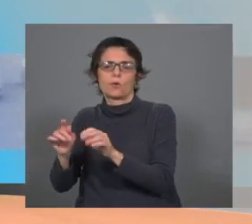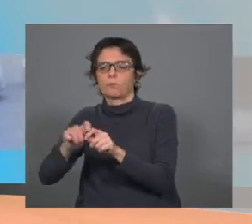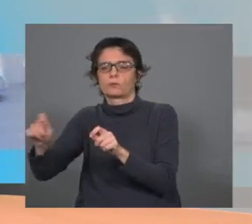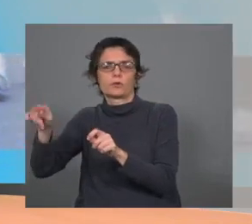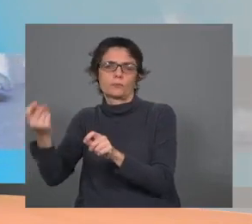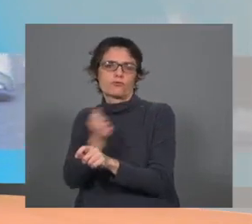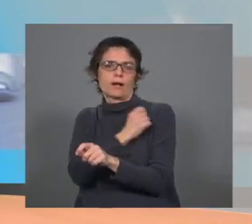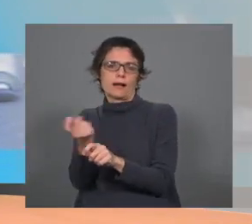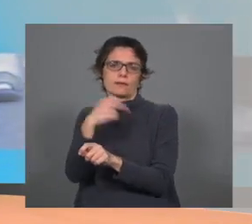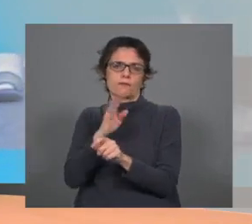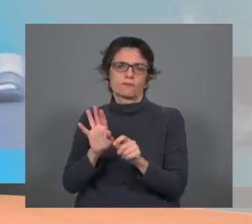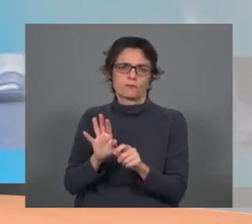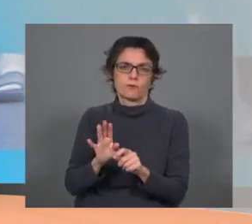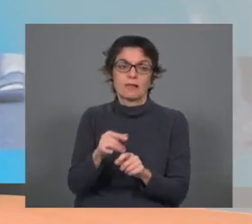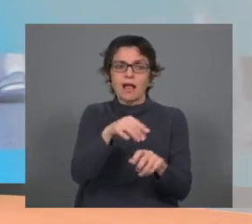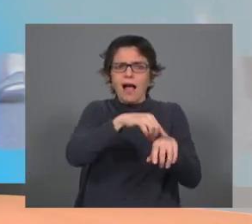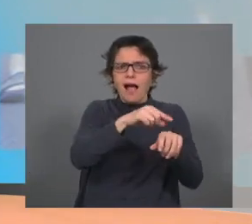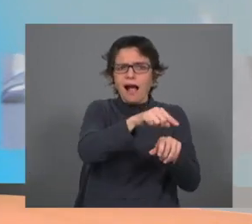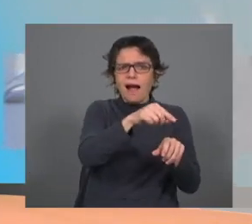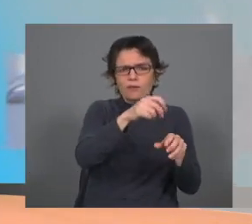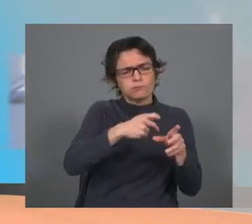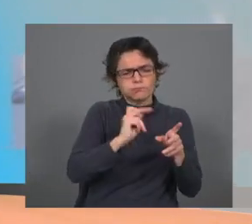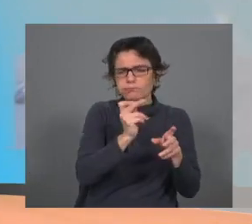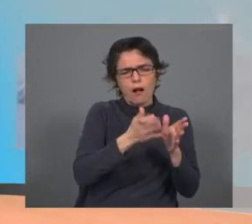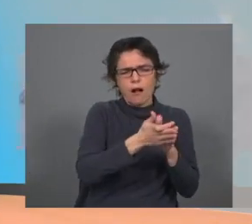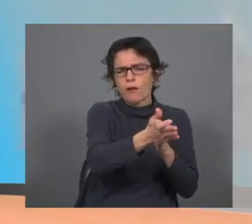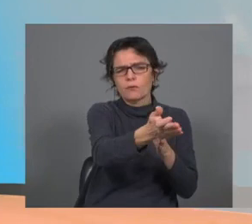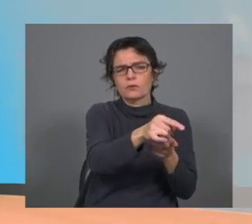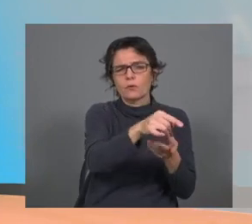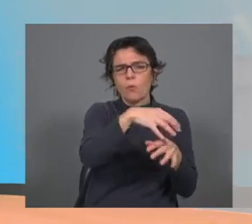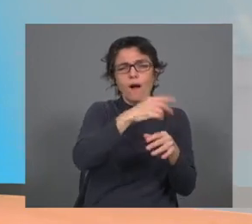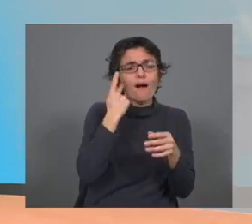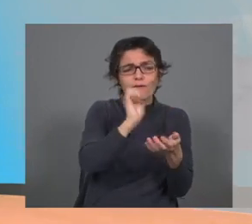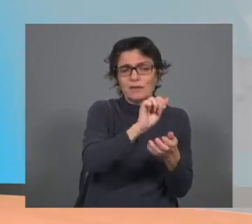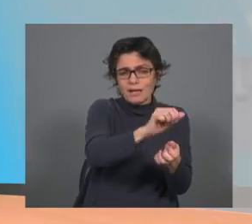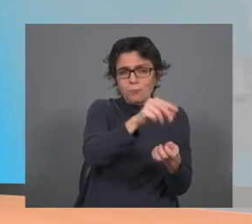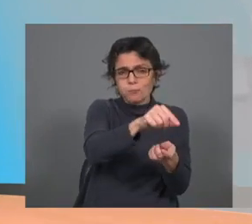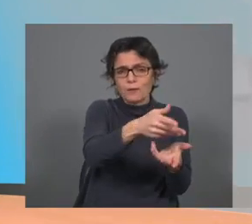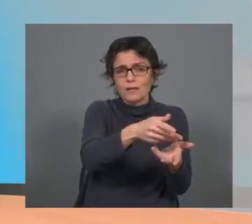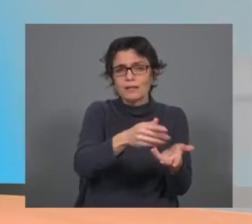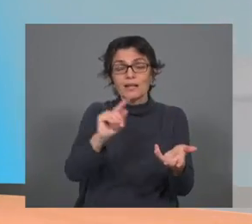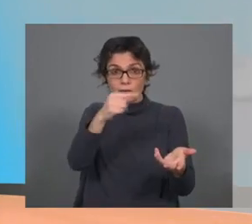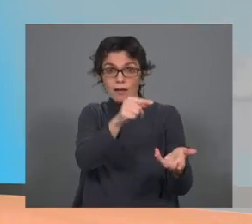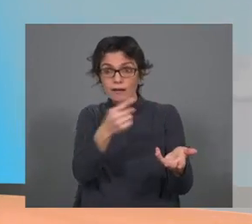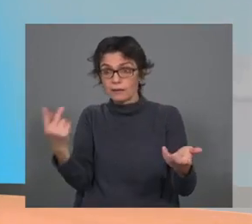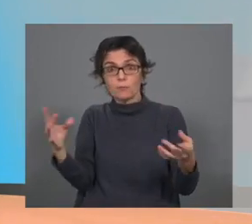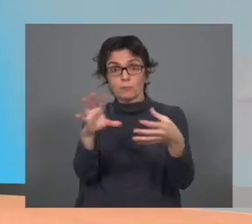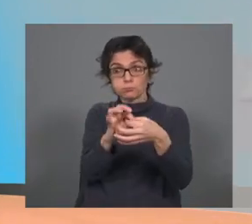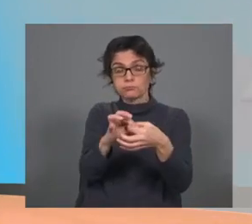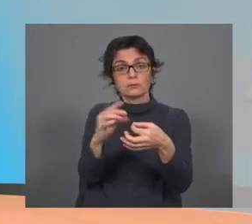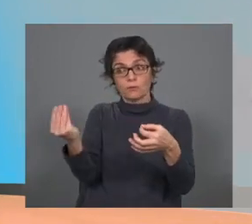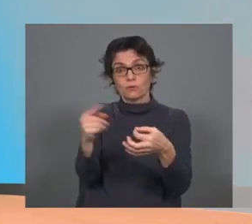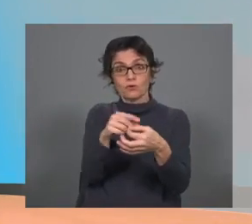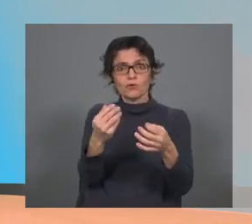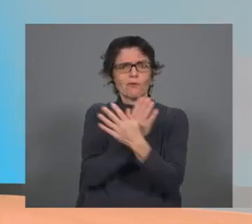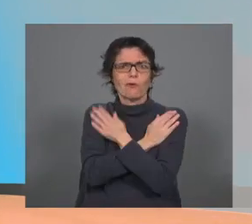e muitas delas são grandes amigos vossos e com os quais vocês desenvolvem uma relação de grande proximidade. Portanto,